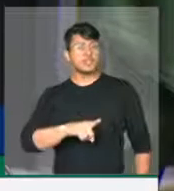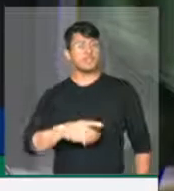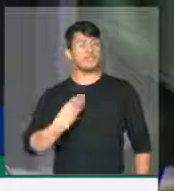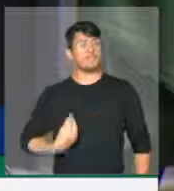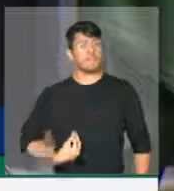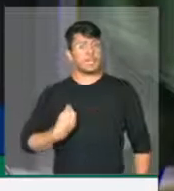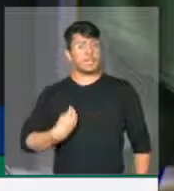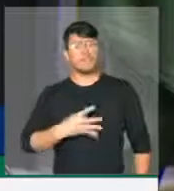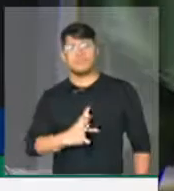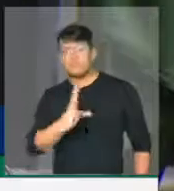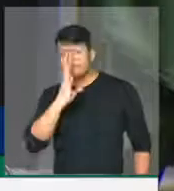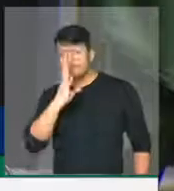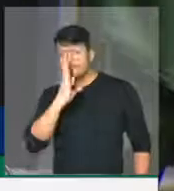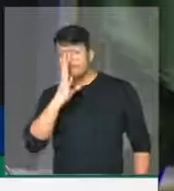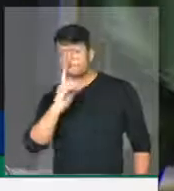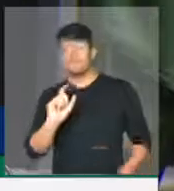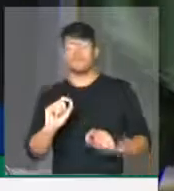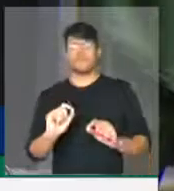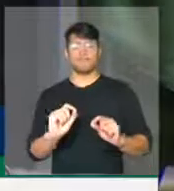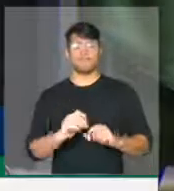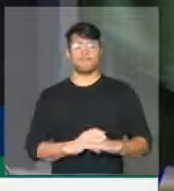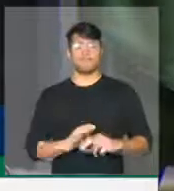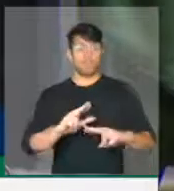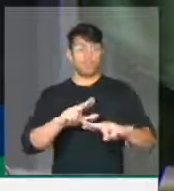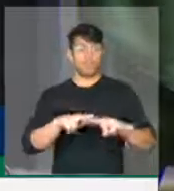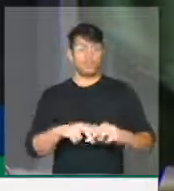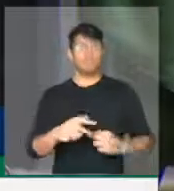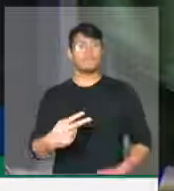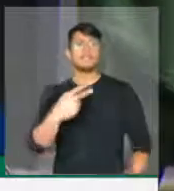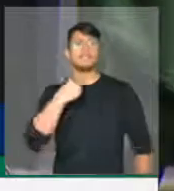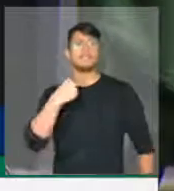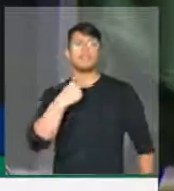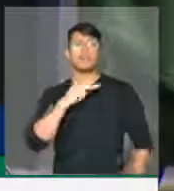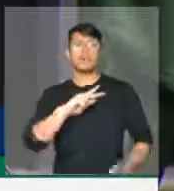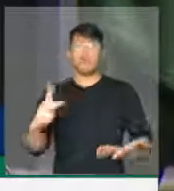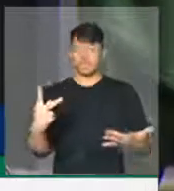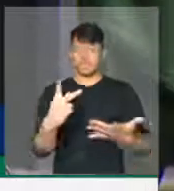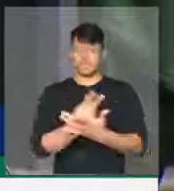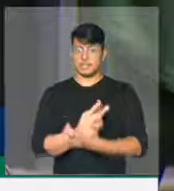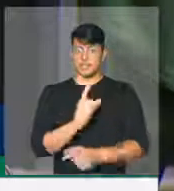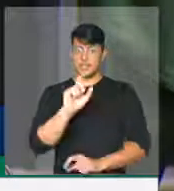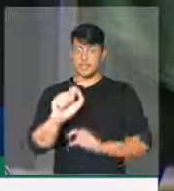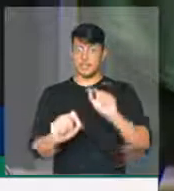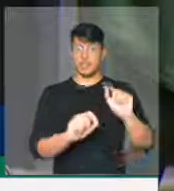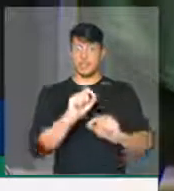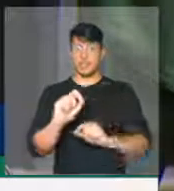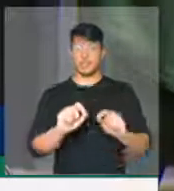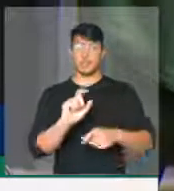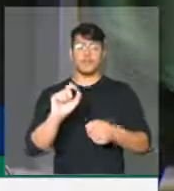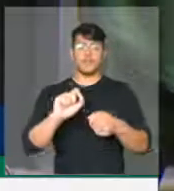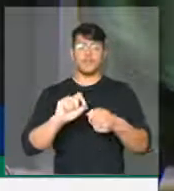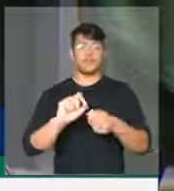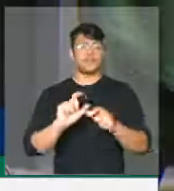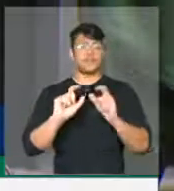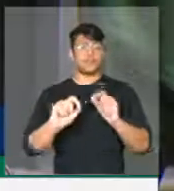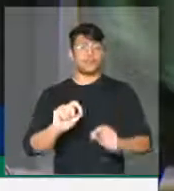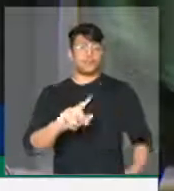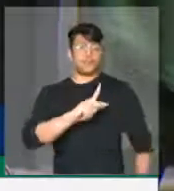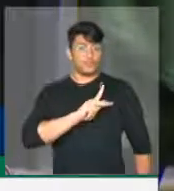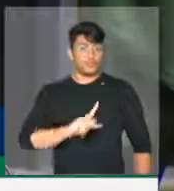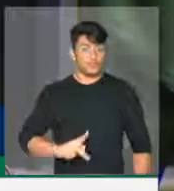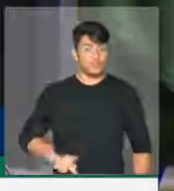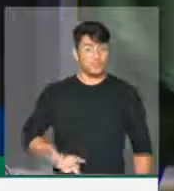naturalizar ocorrências gravíssimas como a vida hoje cometida pelo presidente da